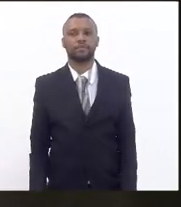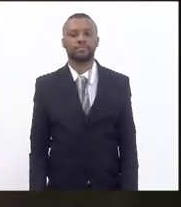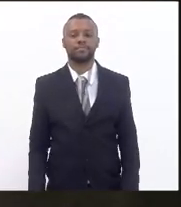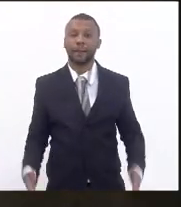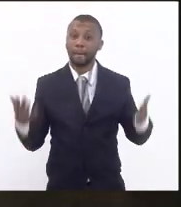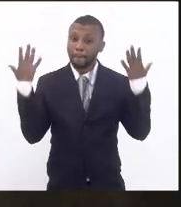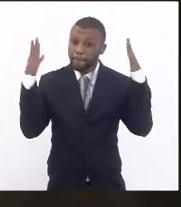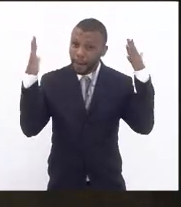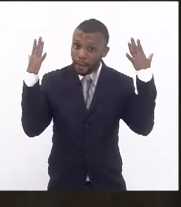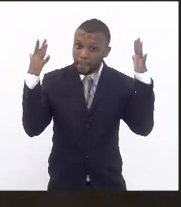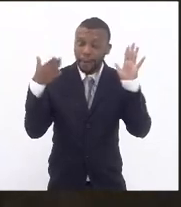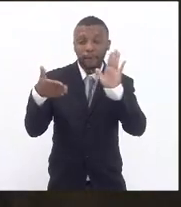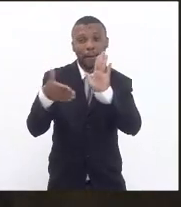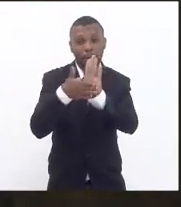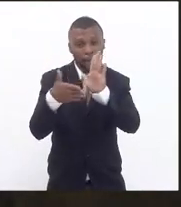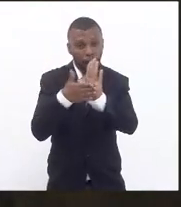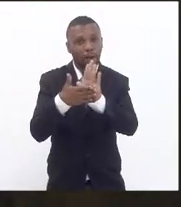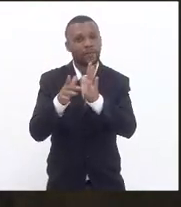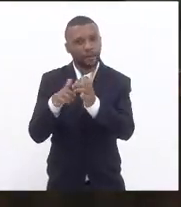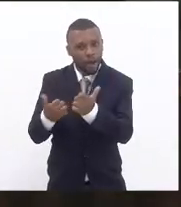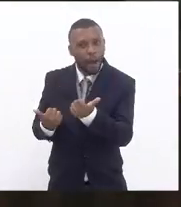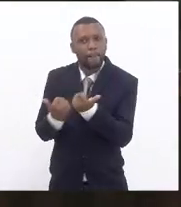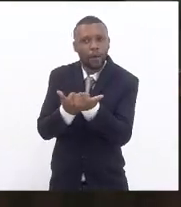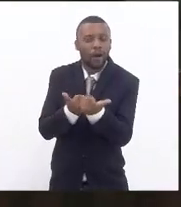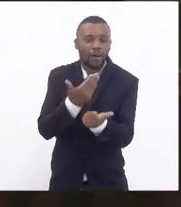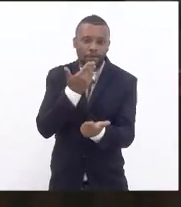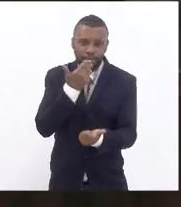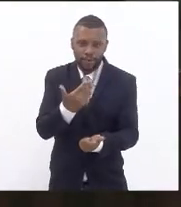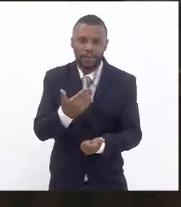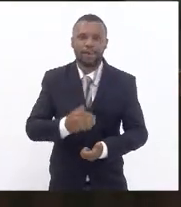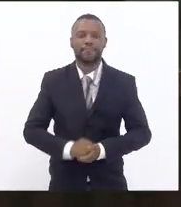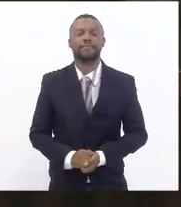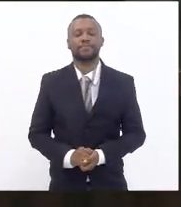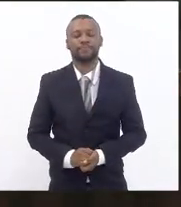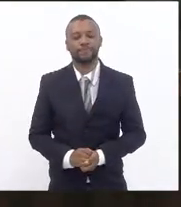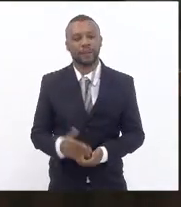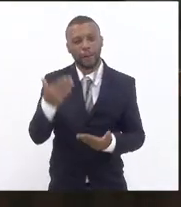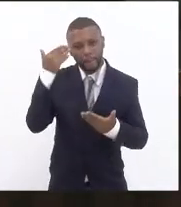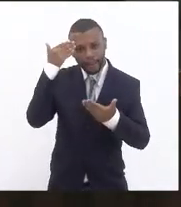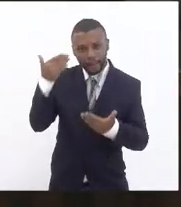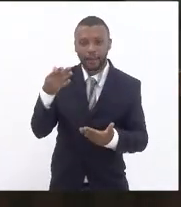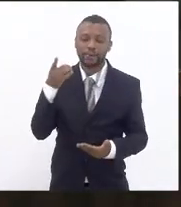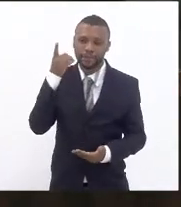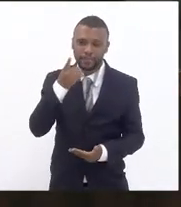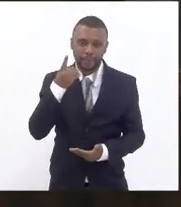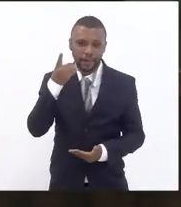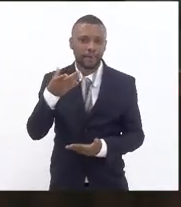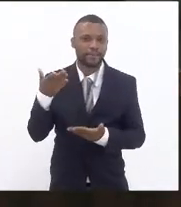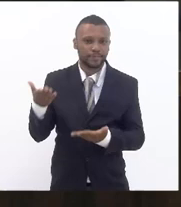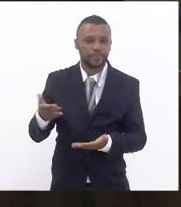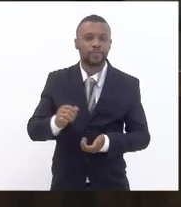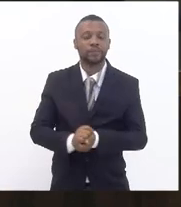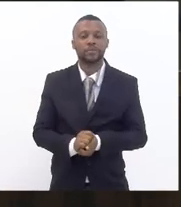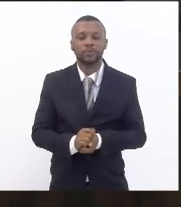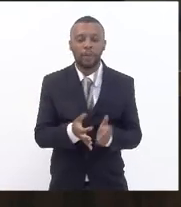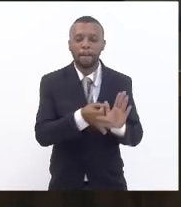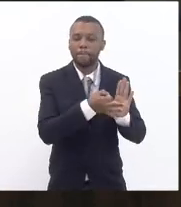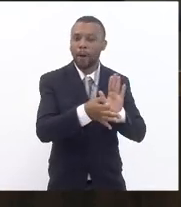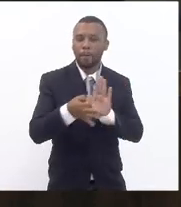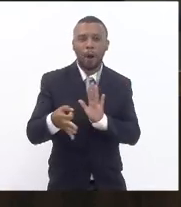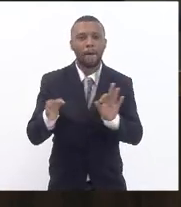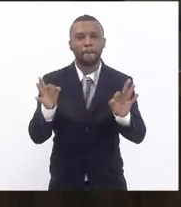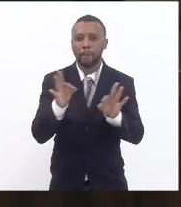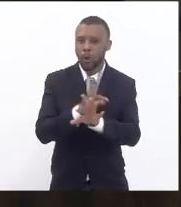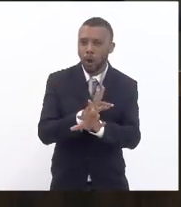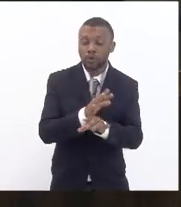Parabéns pela proposição favorável. Obrigado, deputado Carlos Macedo. Com os pareceres emitidos, em discussão.